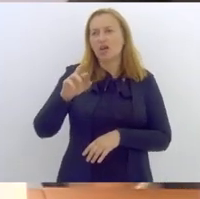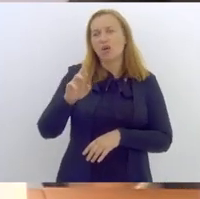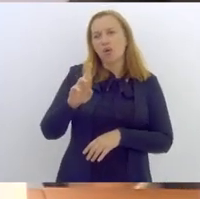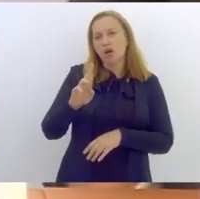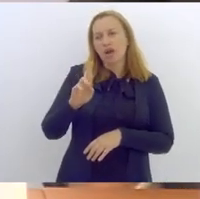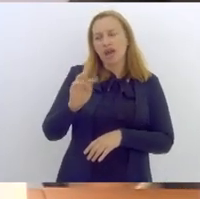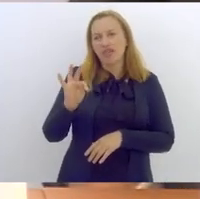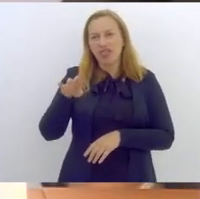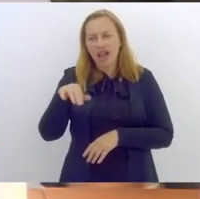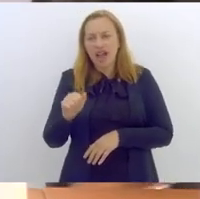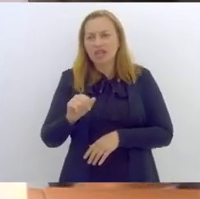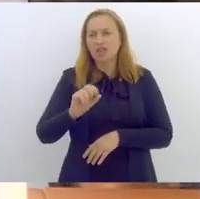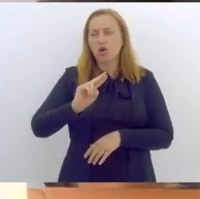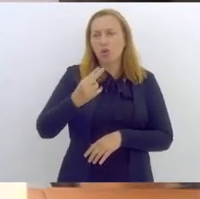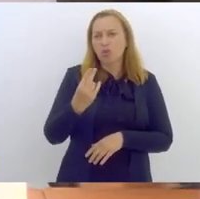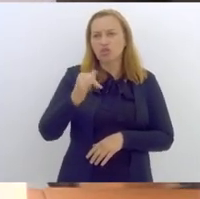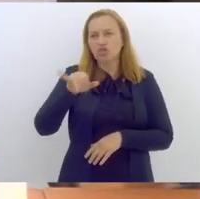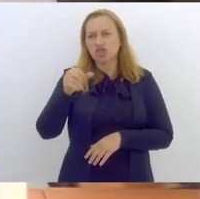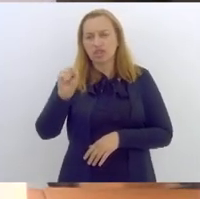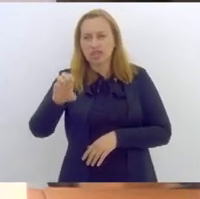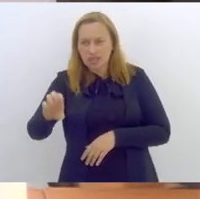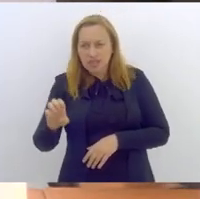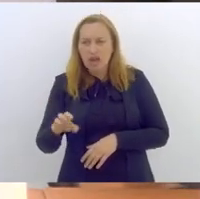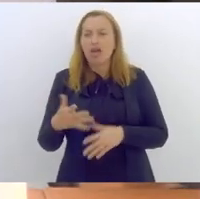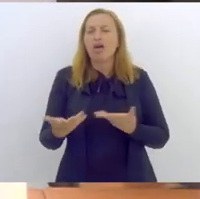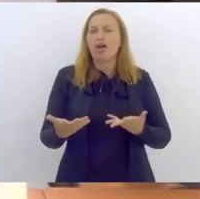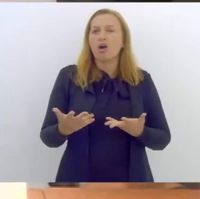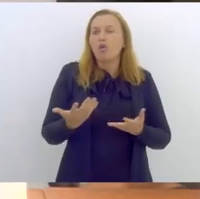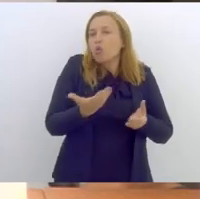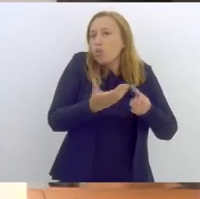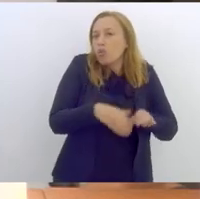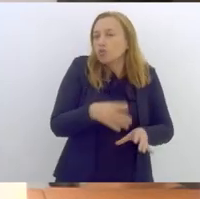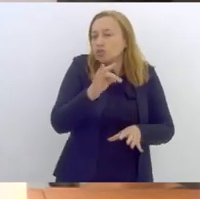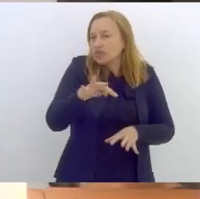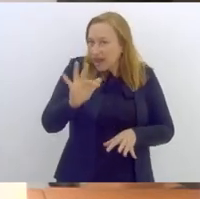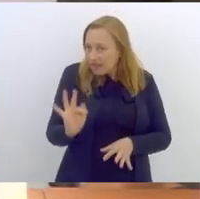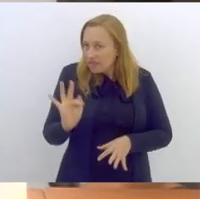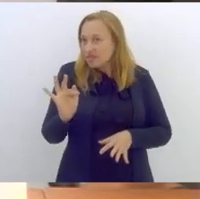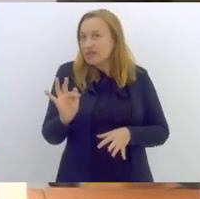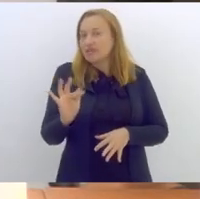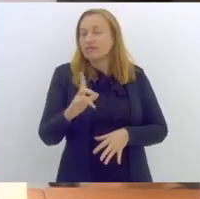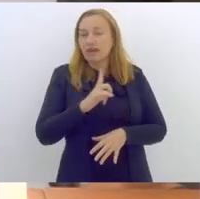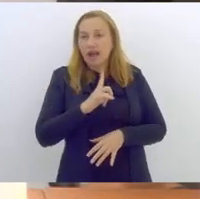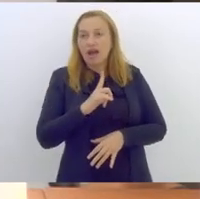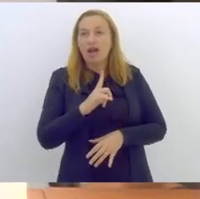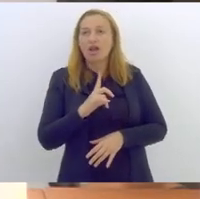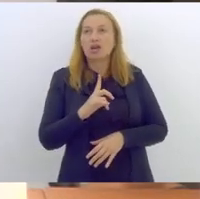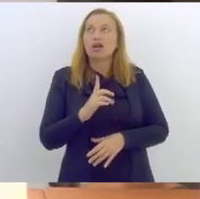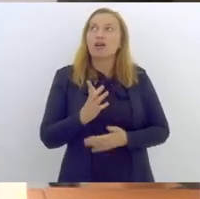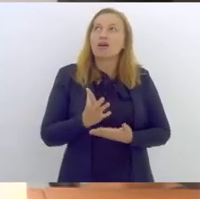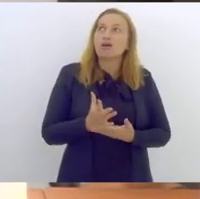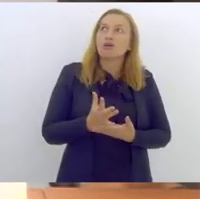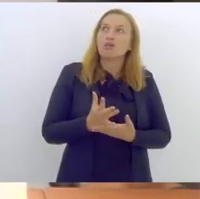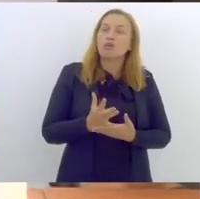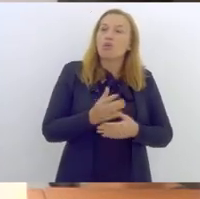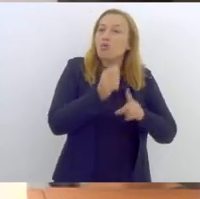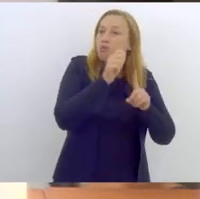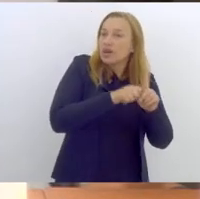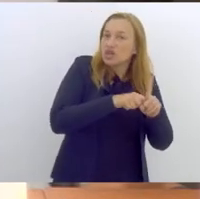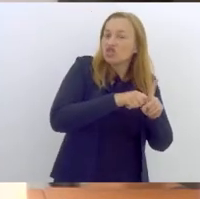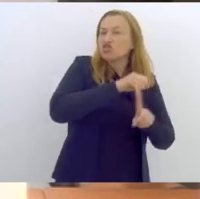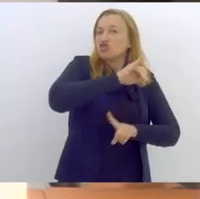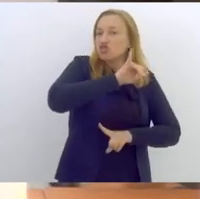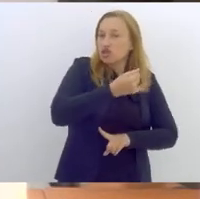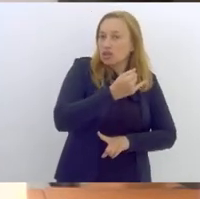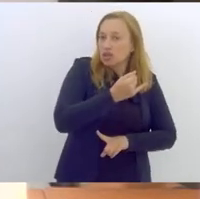com uma objetividade Olha o concurso o táxi devagar né entre o mês de